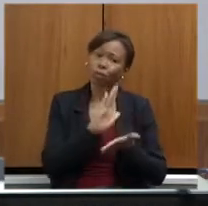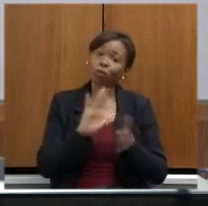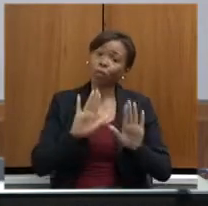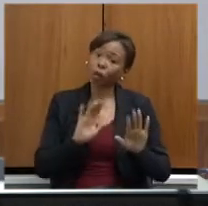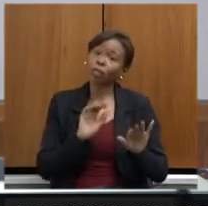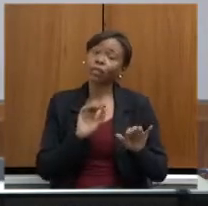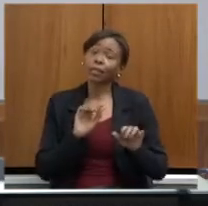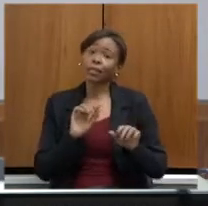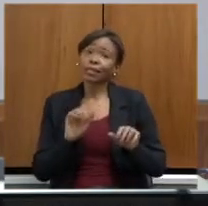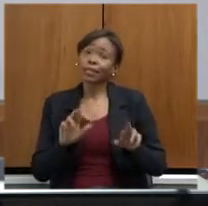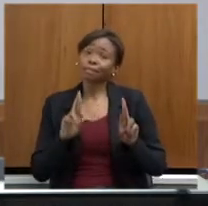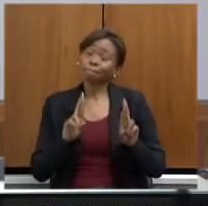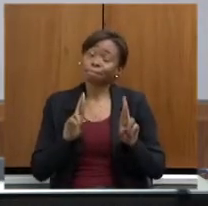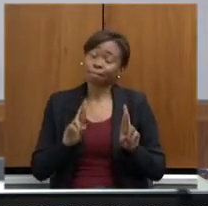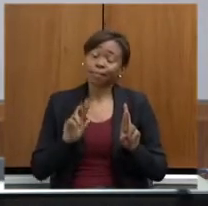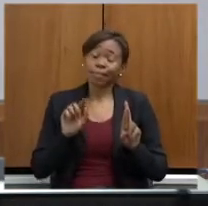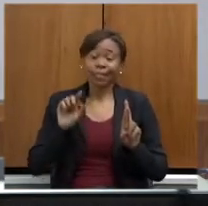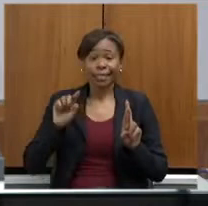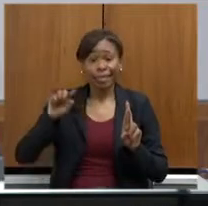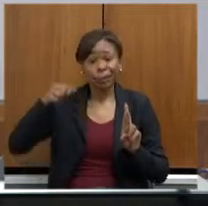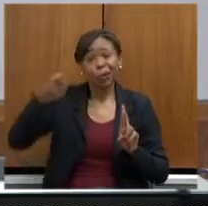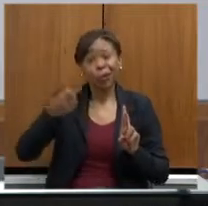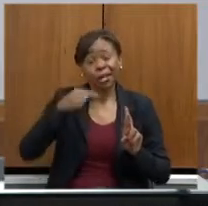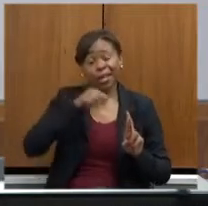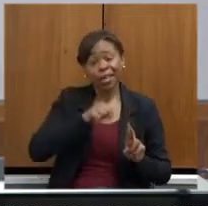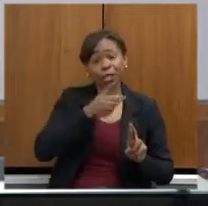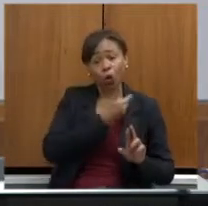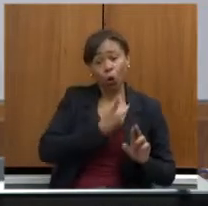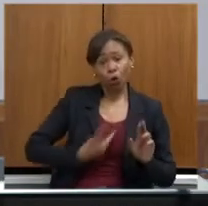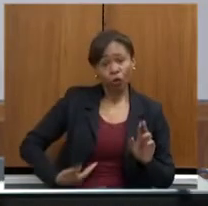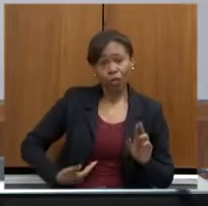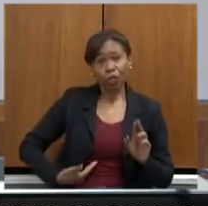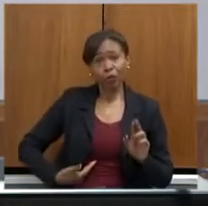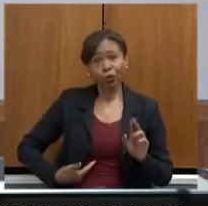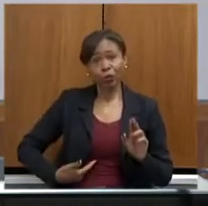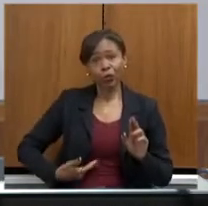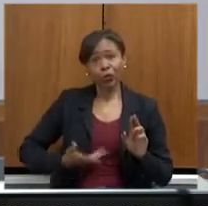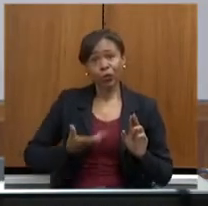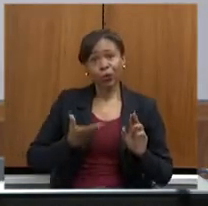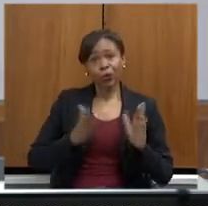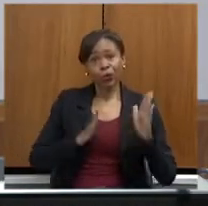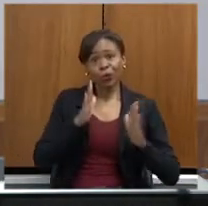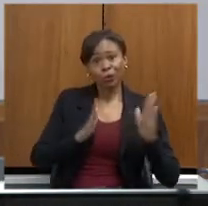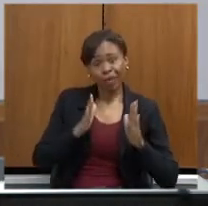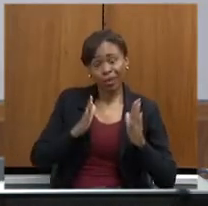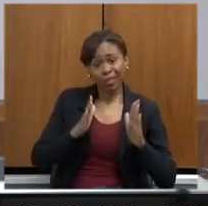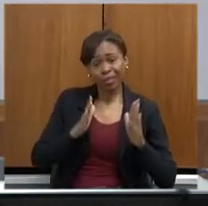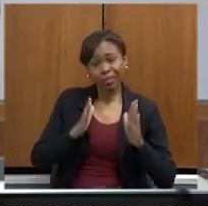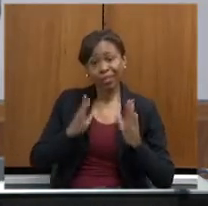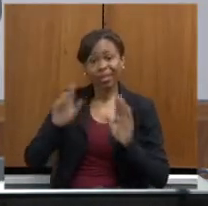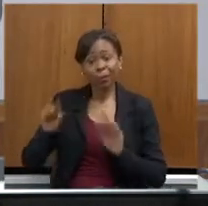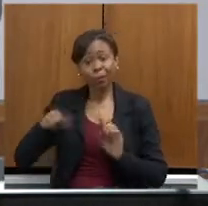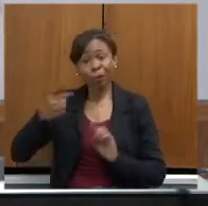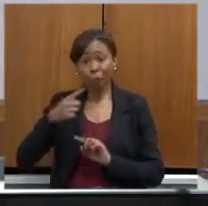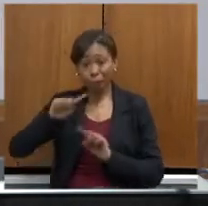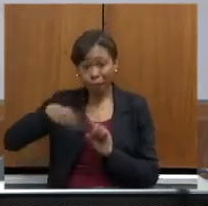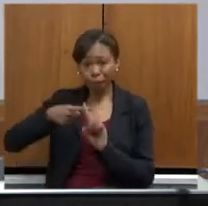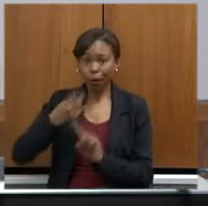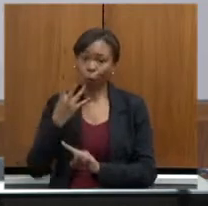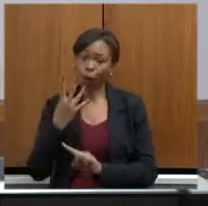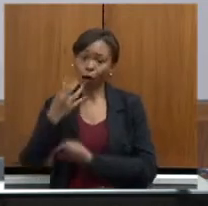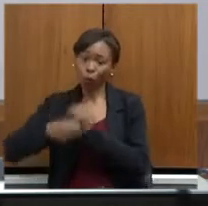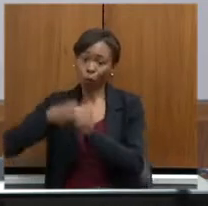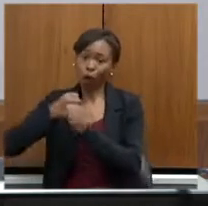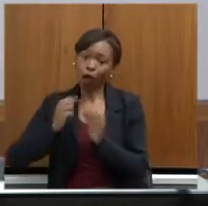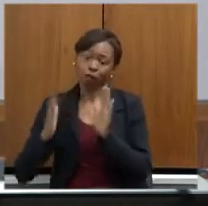com fim desse governo e o próximo governo Zema as próximas nos próximos quatro anos presente dessa